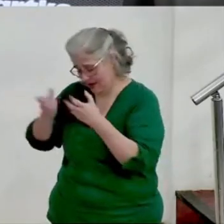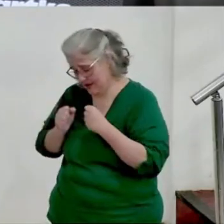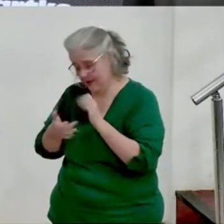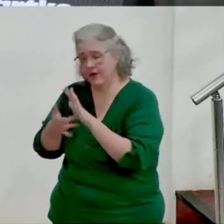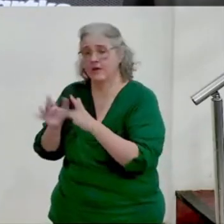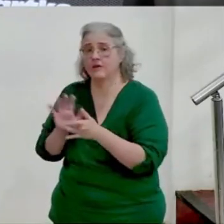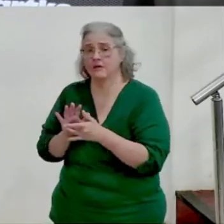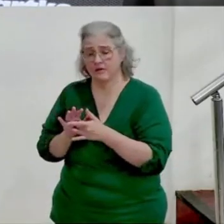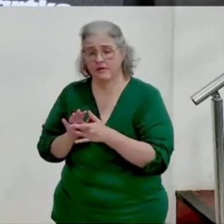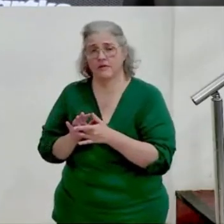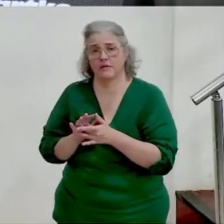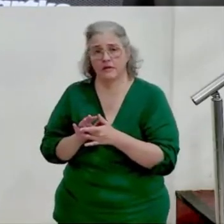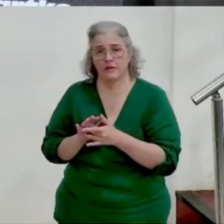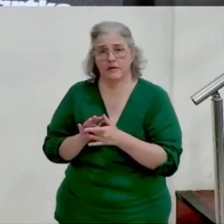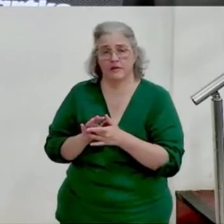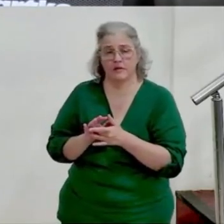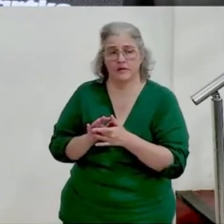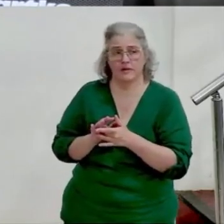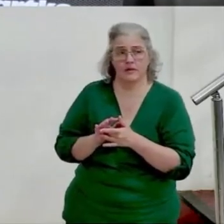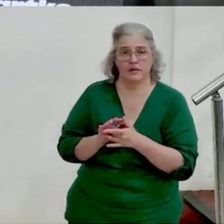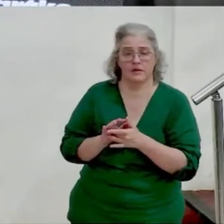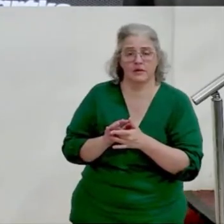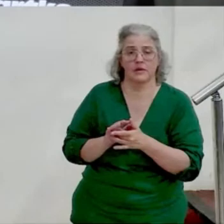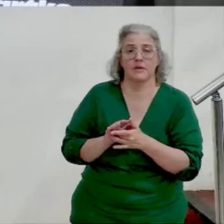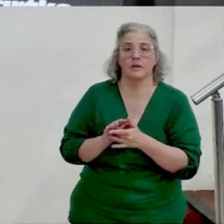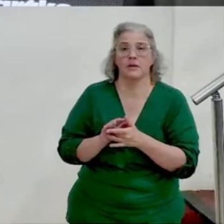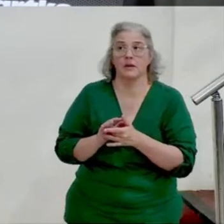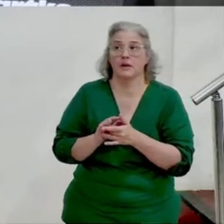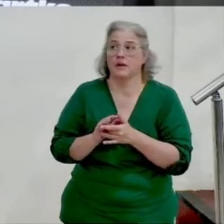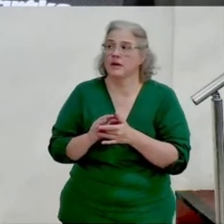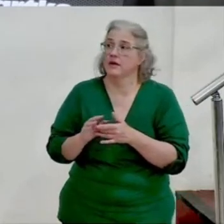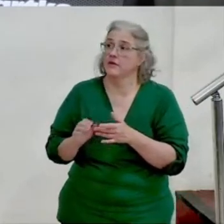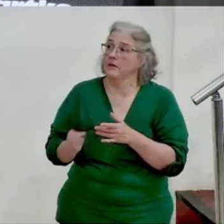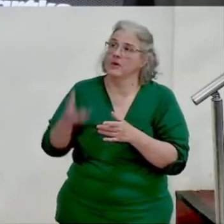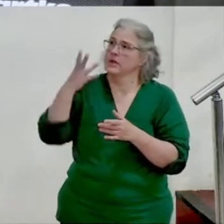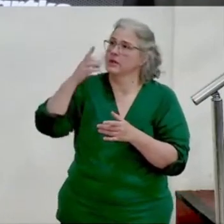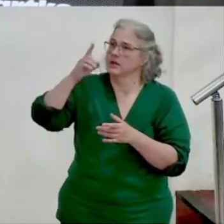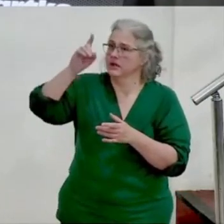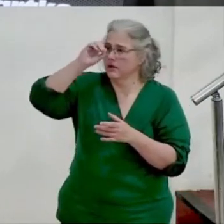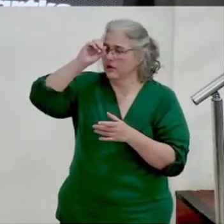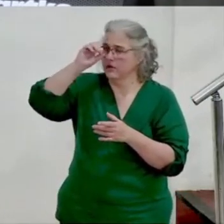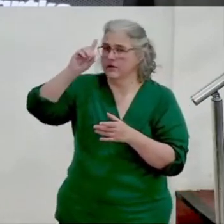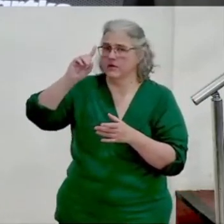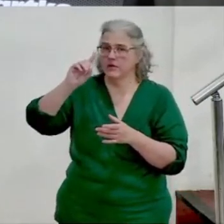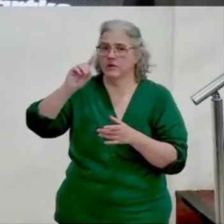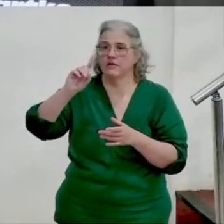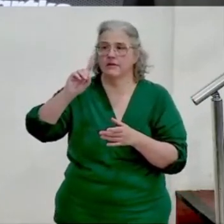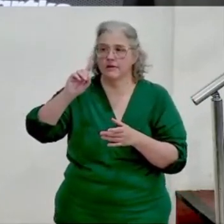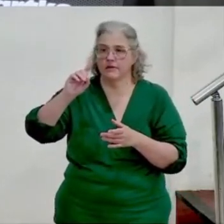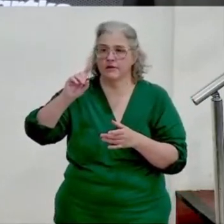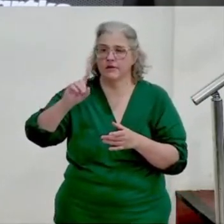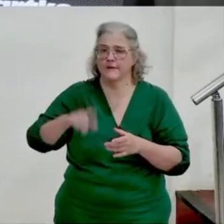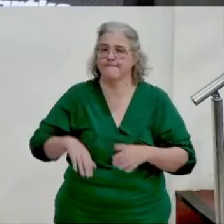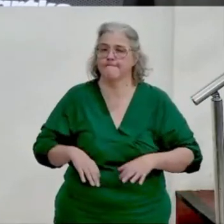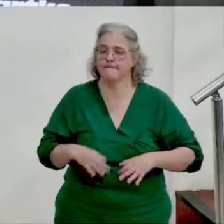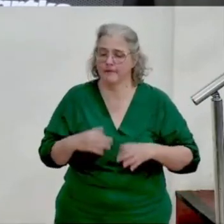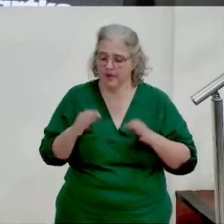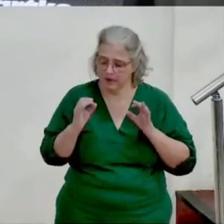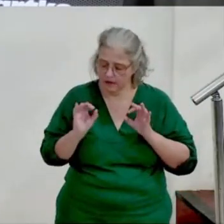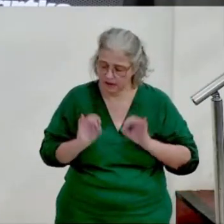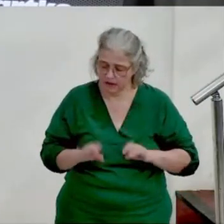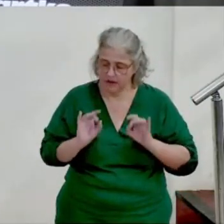descobrirão subitamente que o dia do Senhor é um dia terrível.